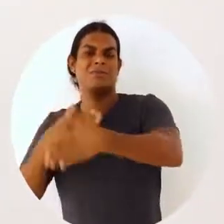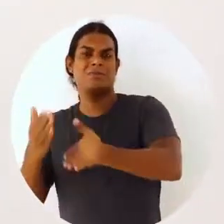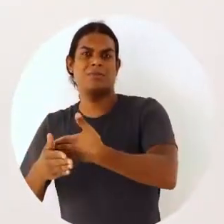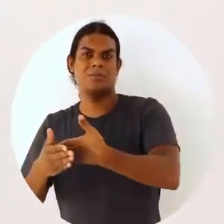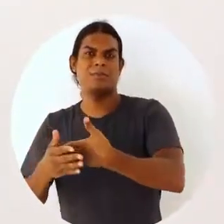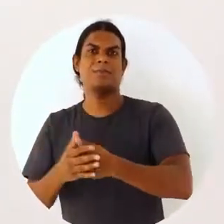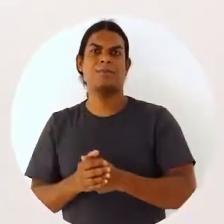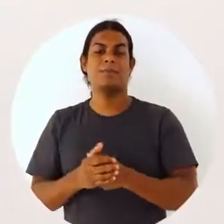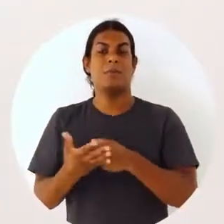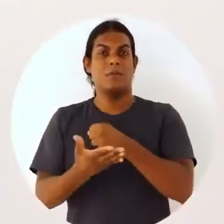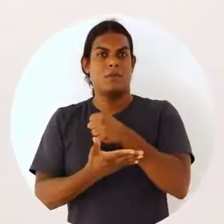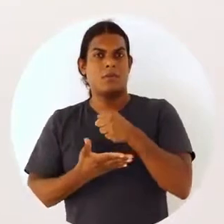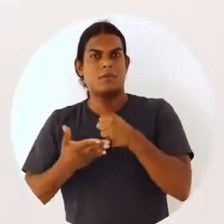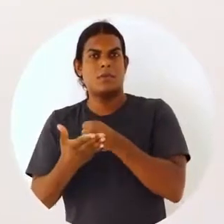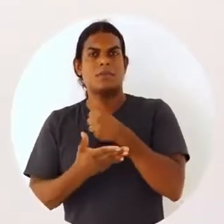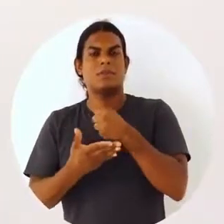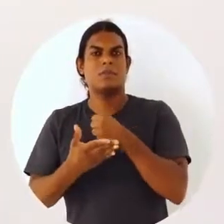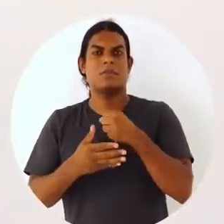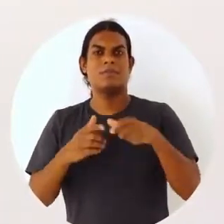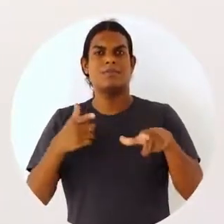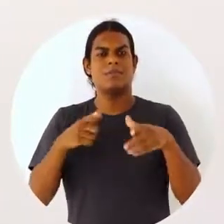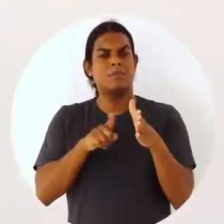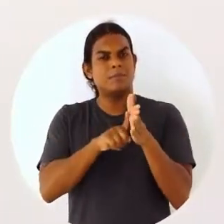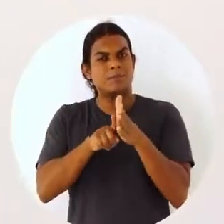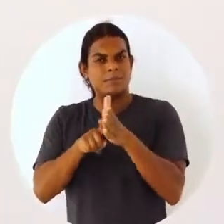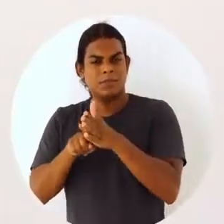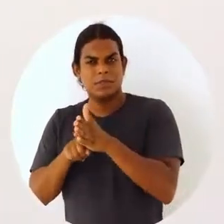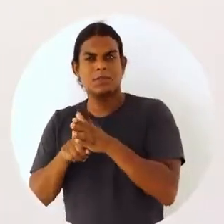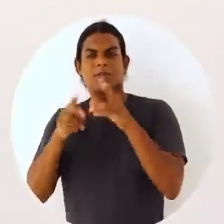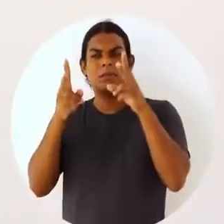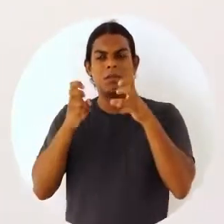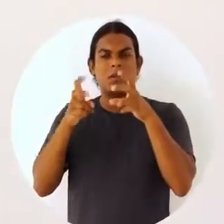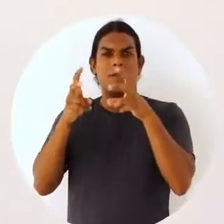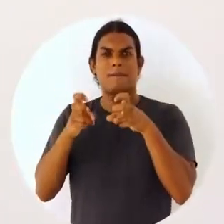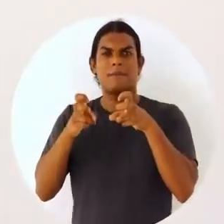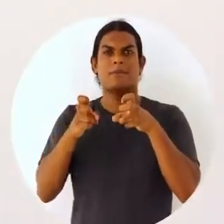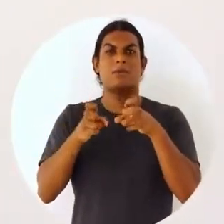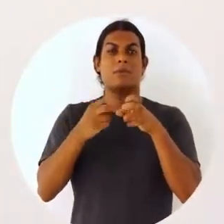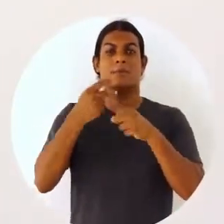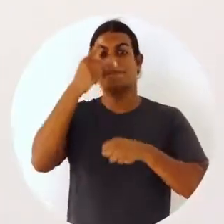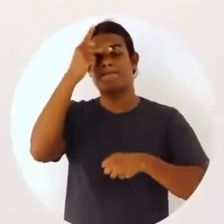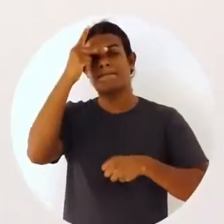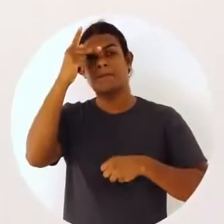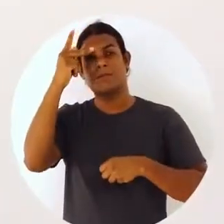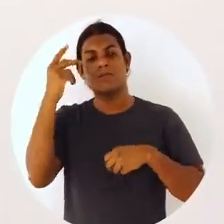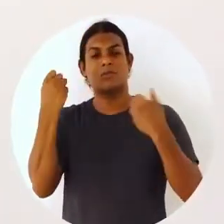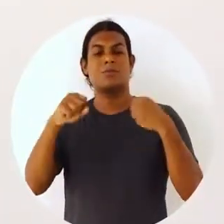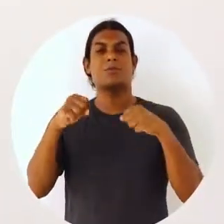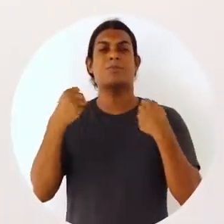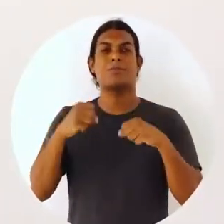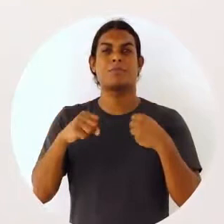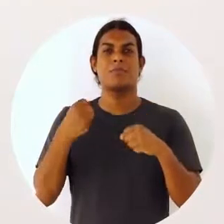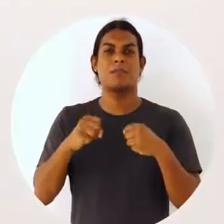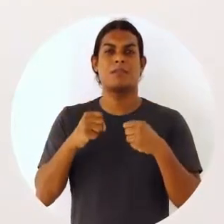ele, baseado nos estudos de Adam Smith, ele percebeu que o ser humano ele precisa de algo para poder fazer com que ele possa